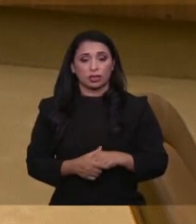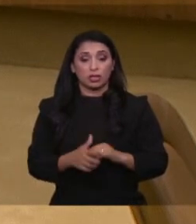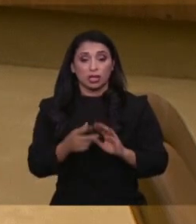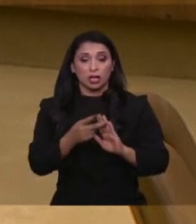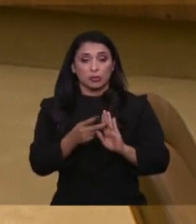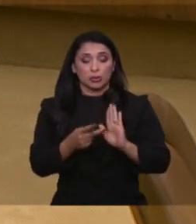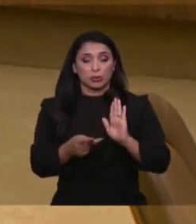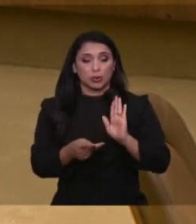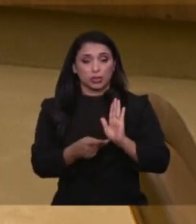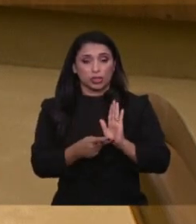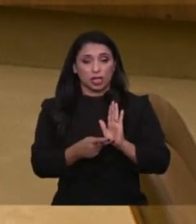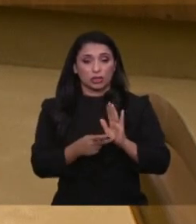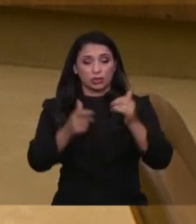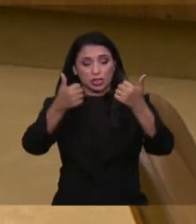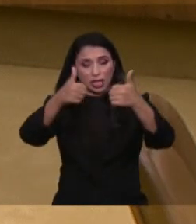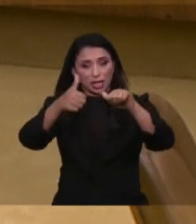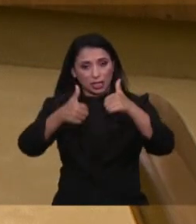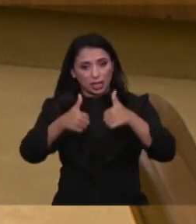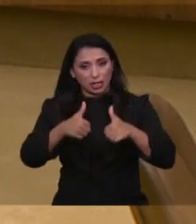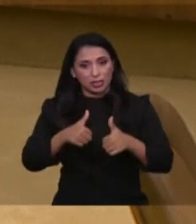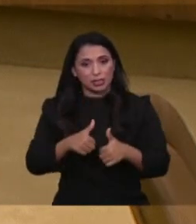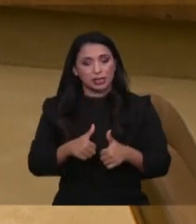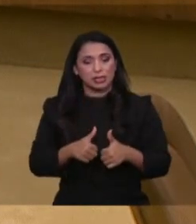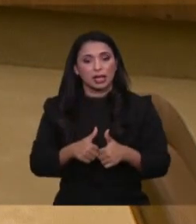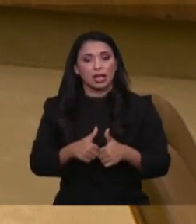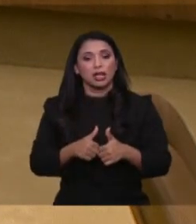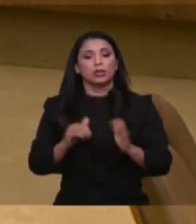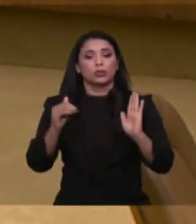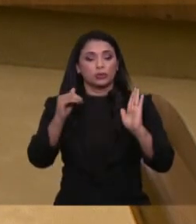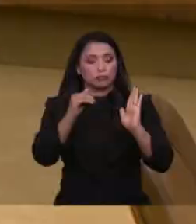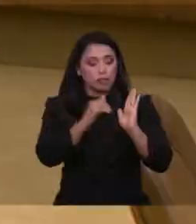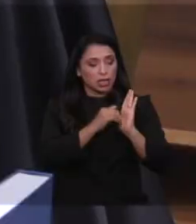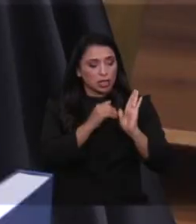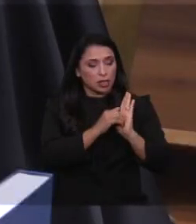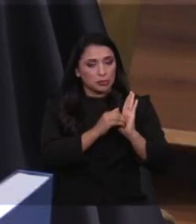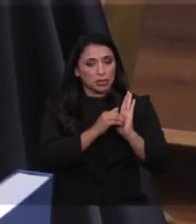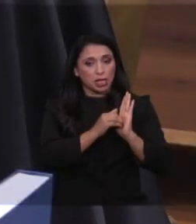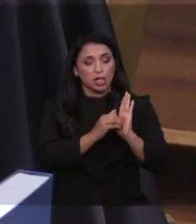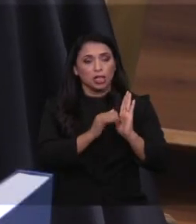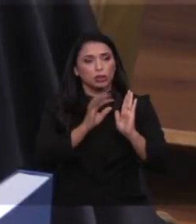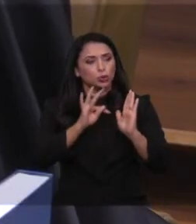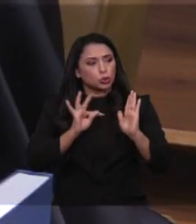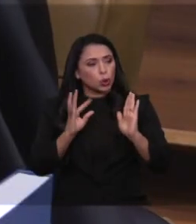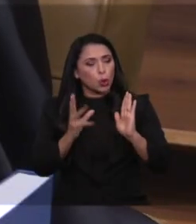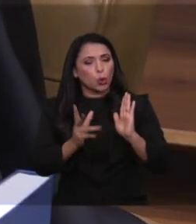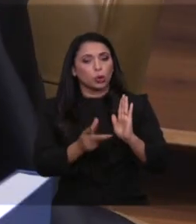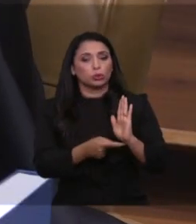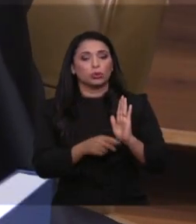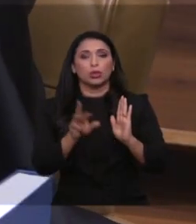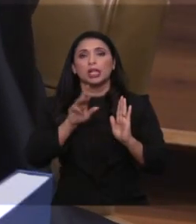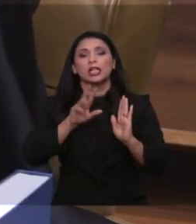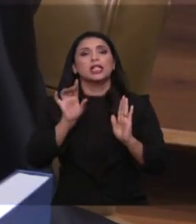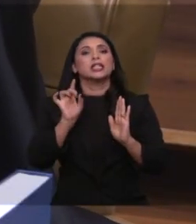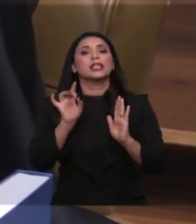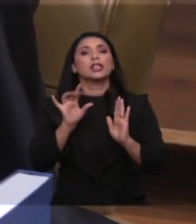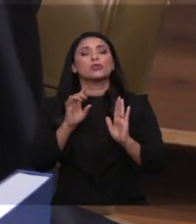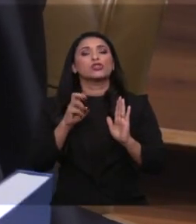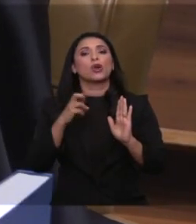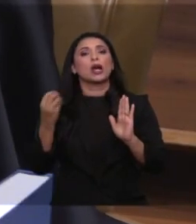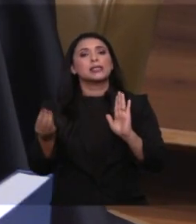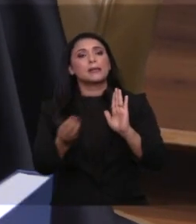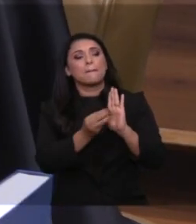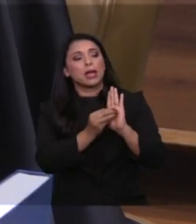código ser analisado às inteiras pela Câmara e não só as suas respectivas